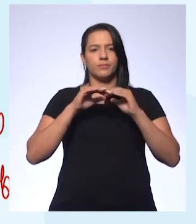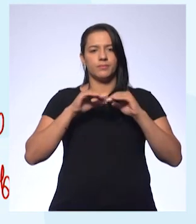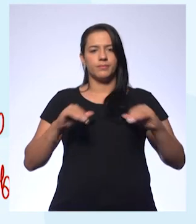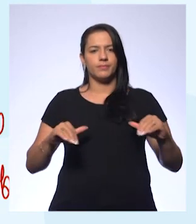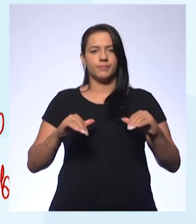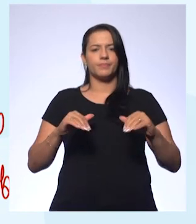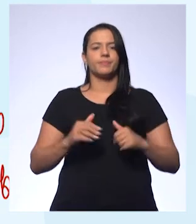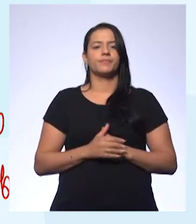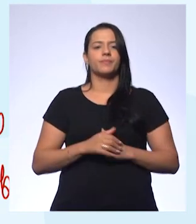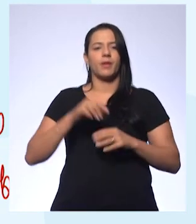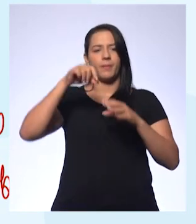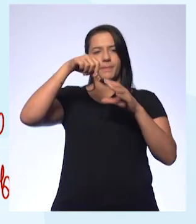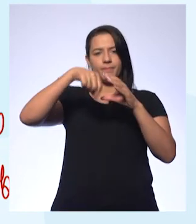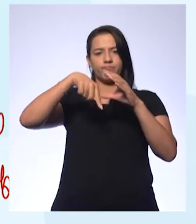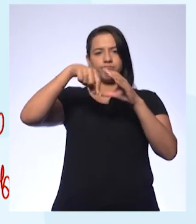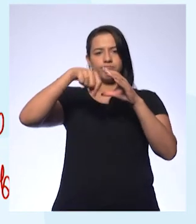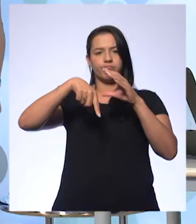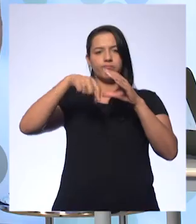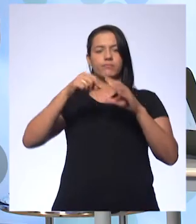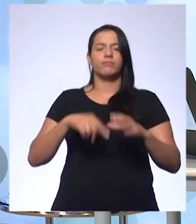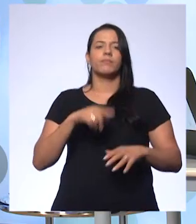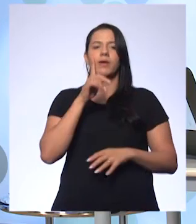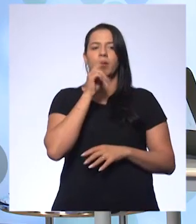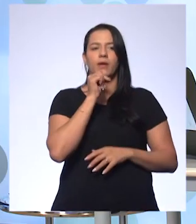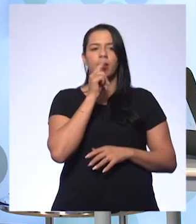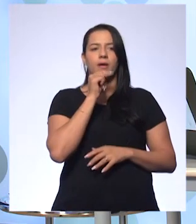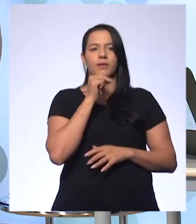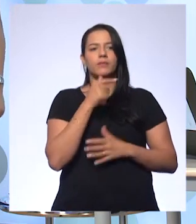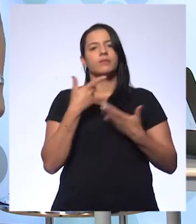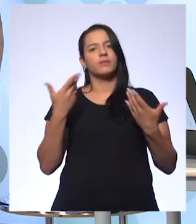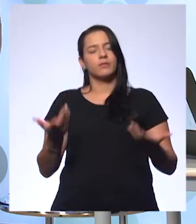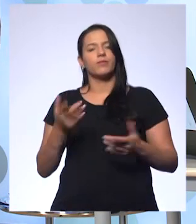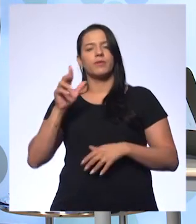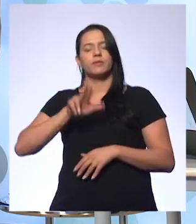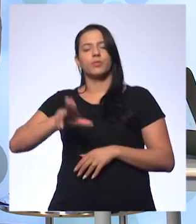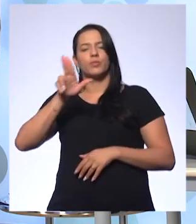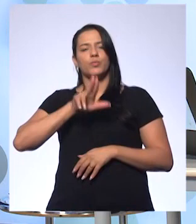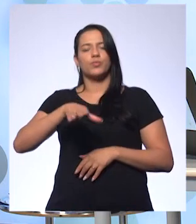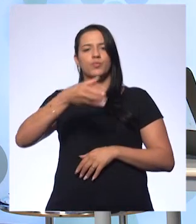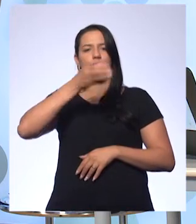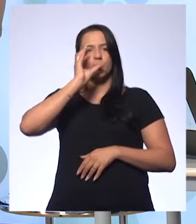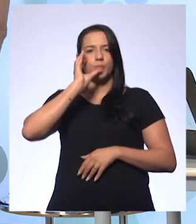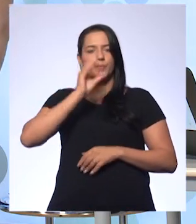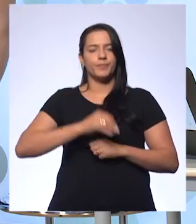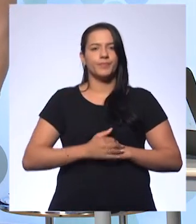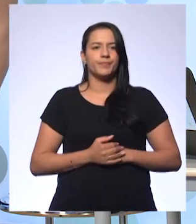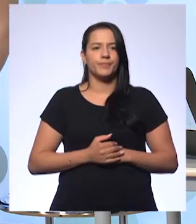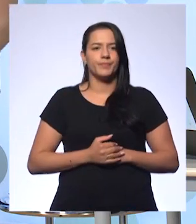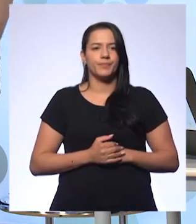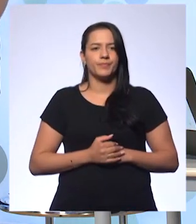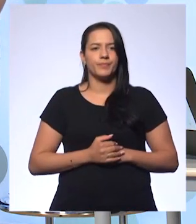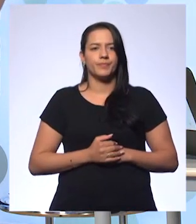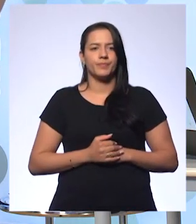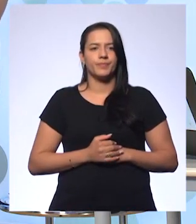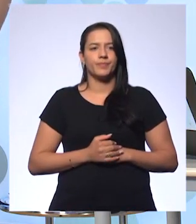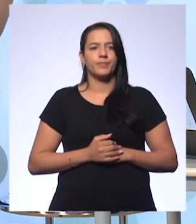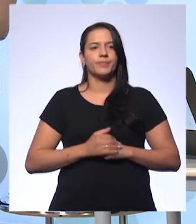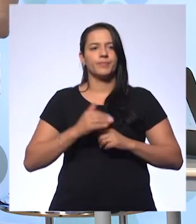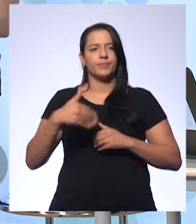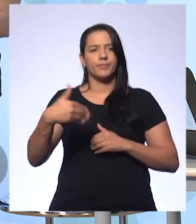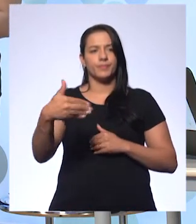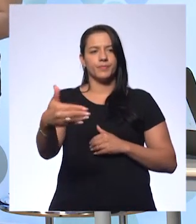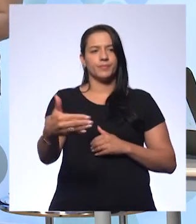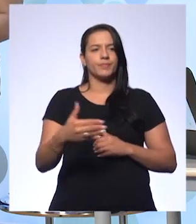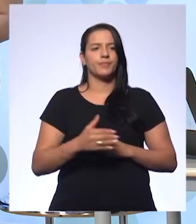vai pingar aqui a minha água, e é essa água que vai para o consumo no caso, perfeito? Dando continuidade